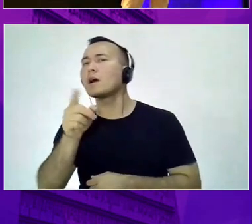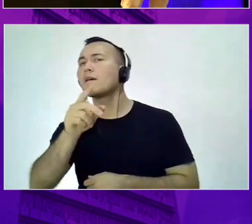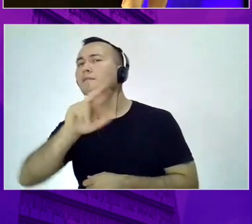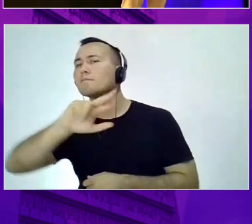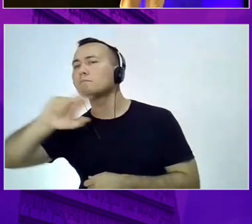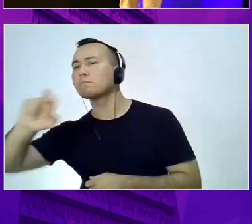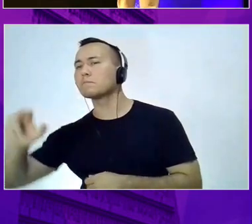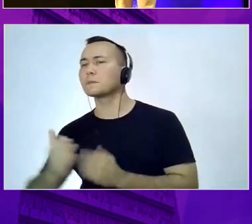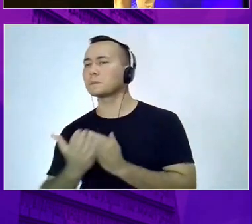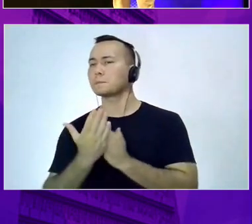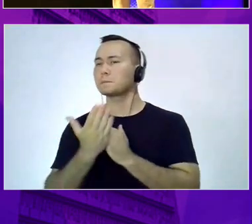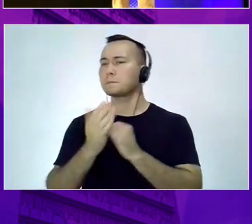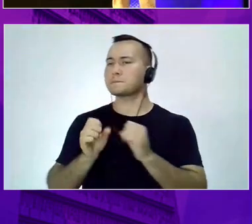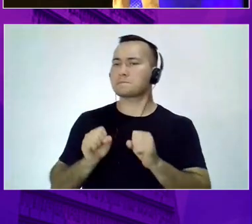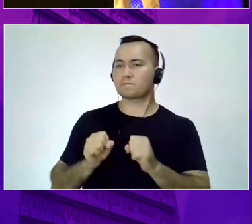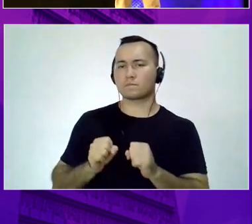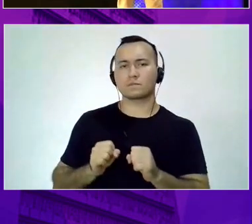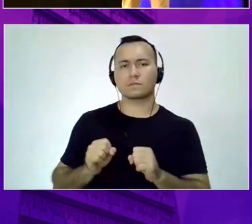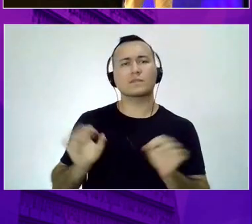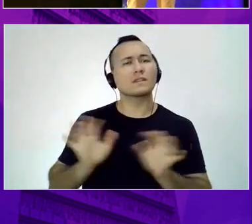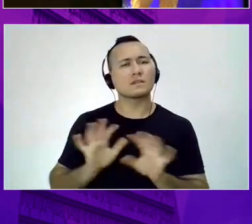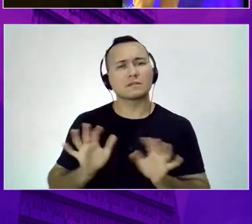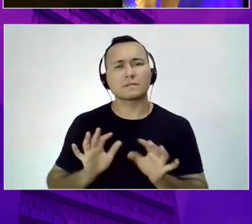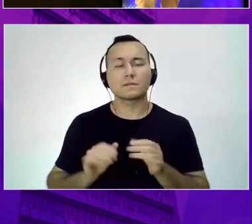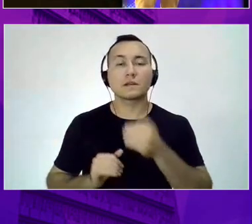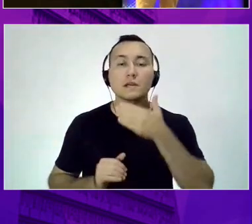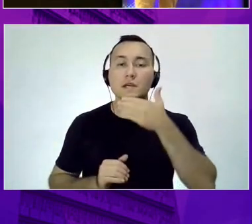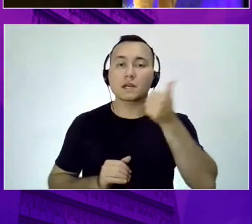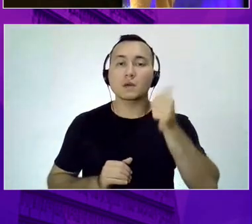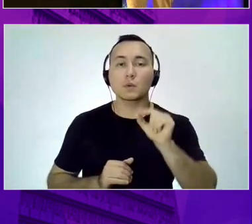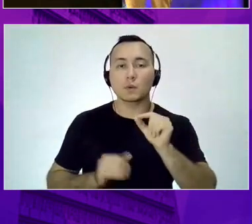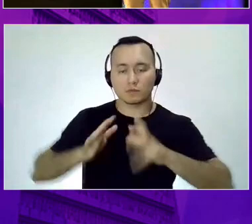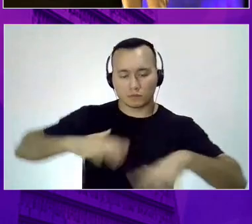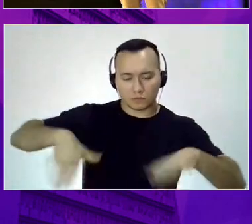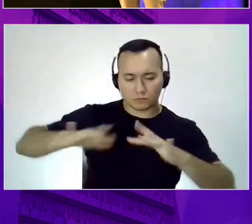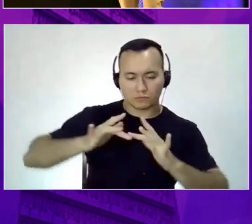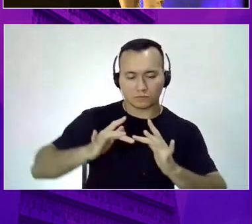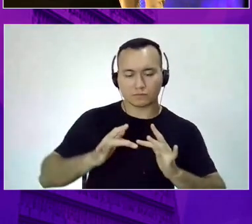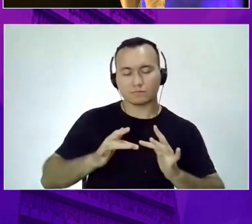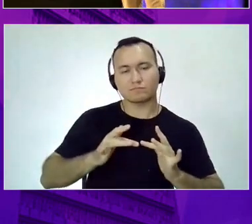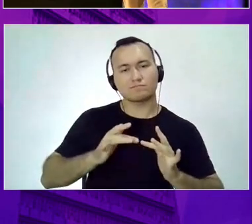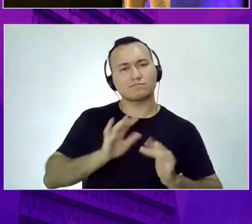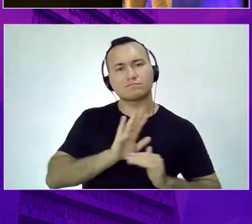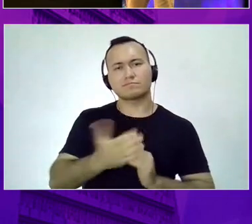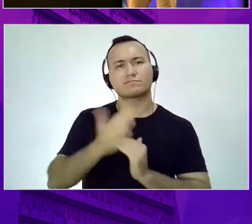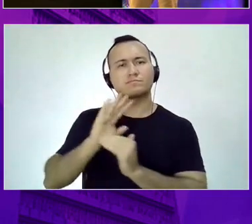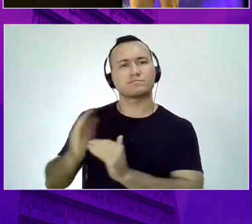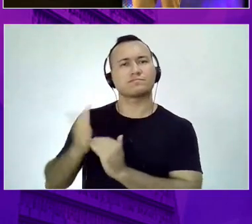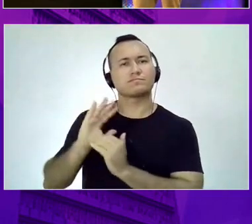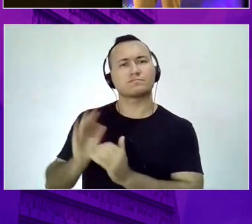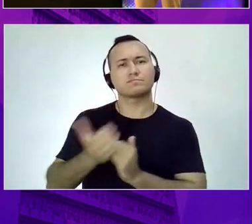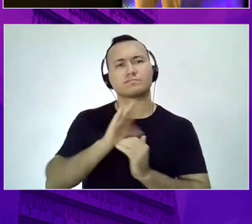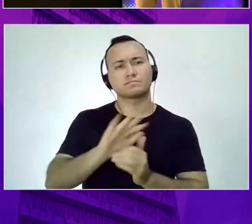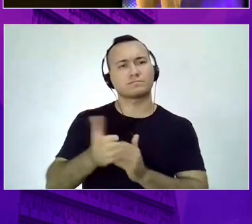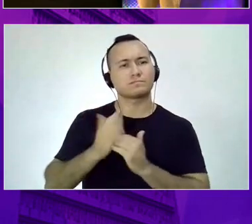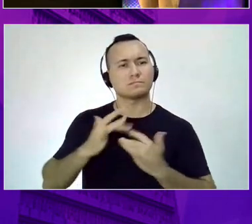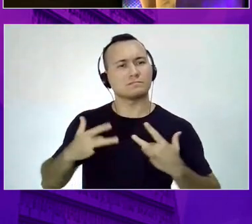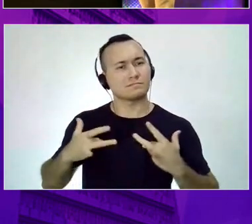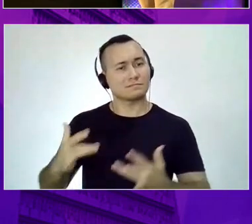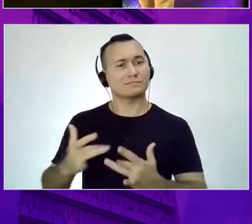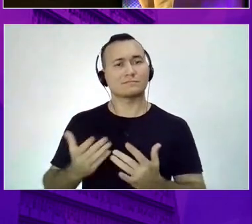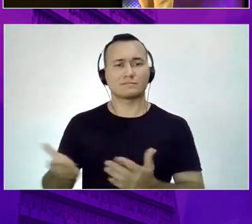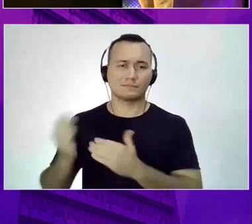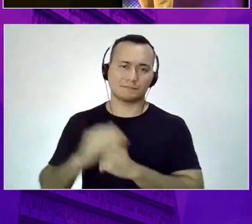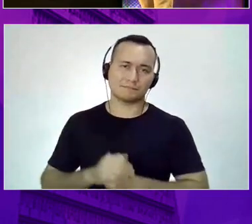construção? E aí a gente percebeu que isso ajudou muito na construção do time em alcançar o resultado. A gente, em